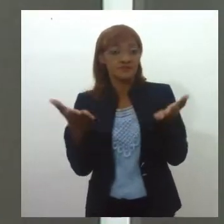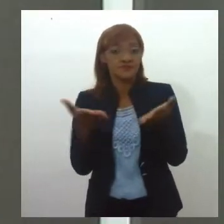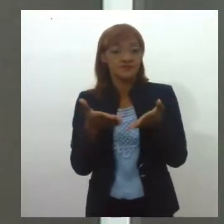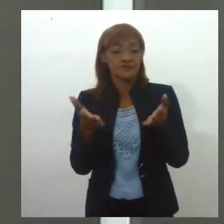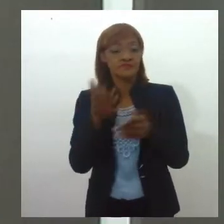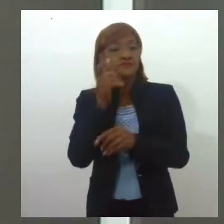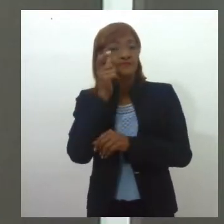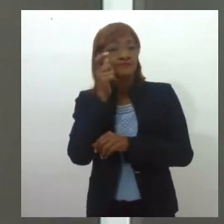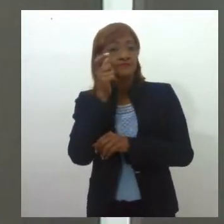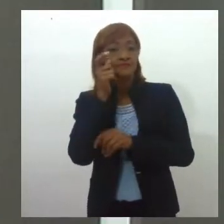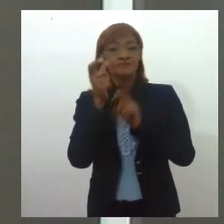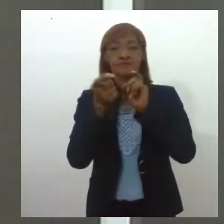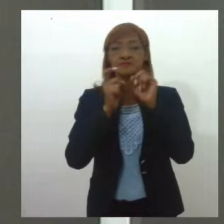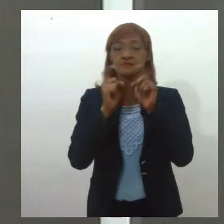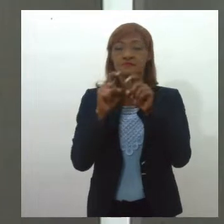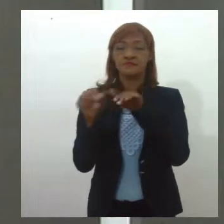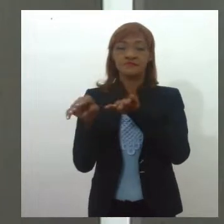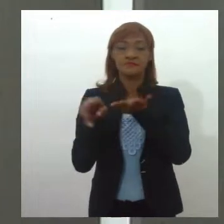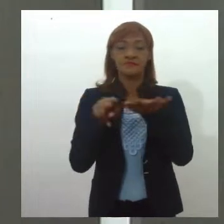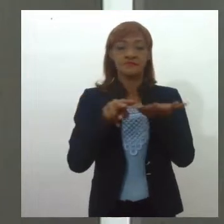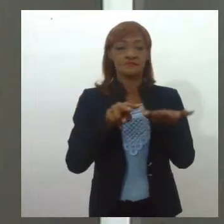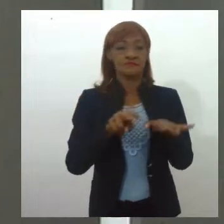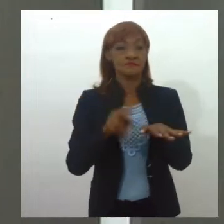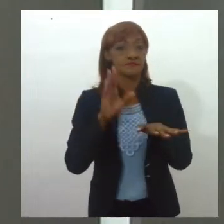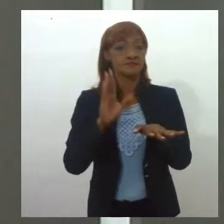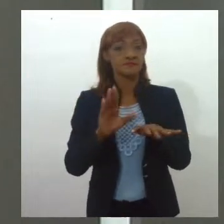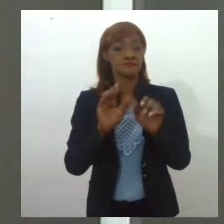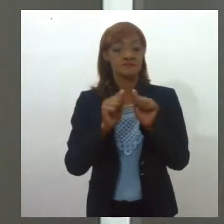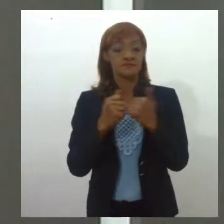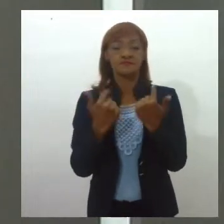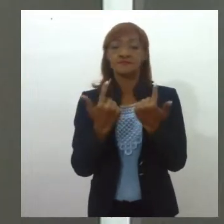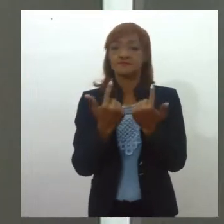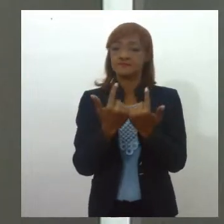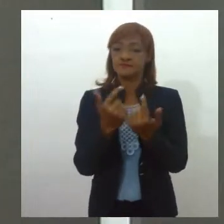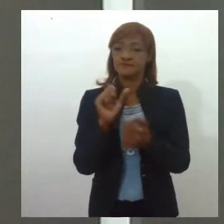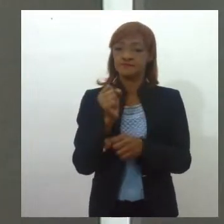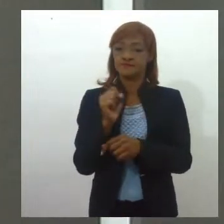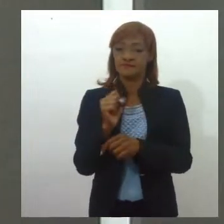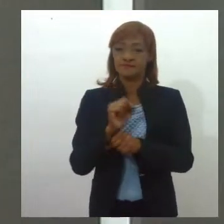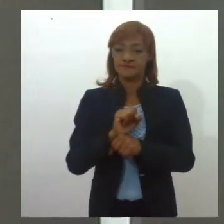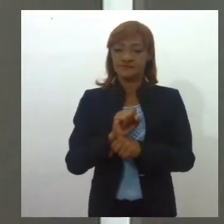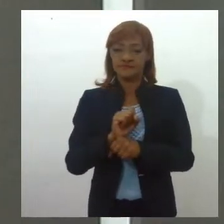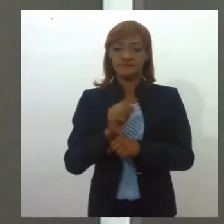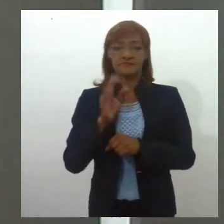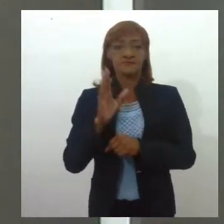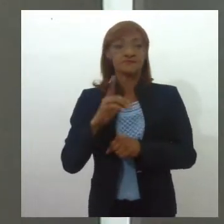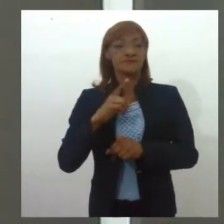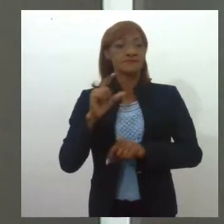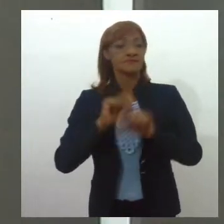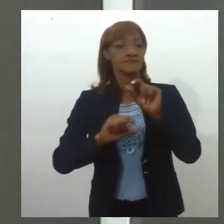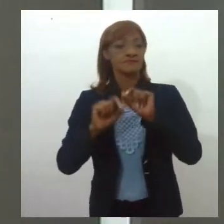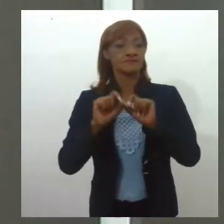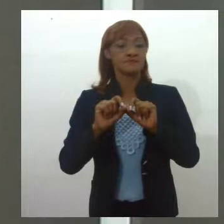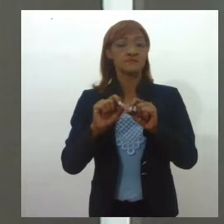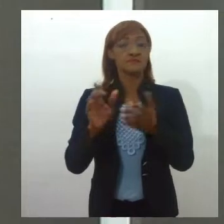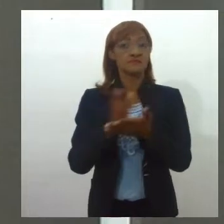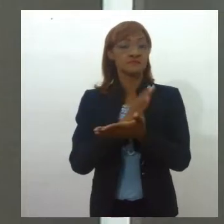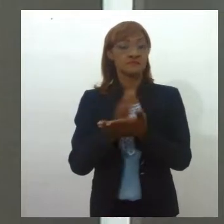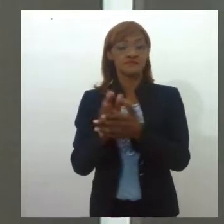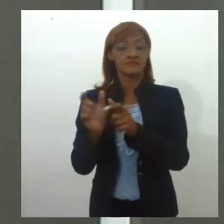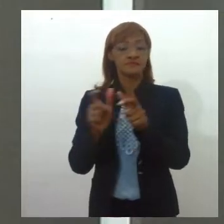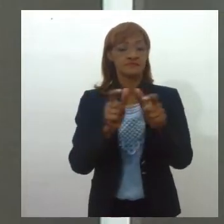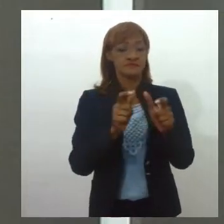das últimas sessões plenárias na Assembleia Legislativa de Sergipe. Entre os destaques, o risco de seca em algumas regiões do